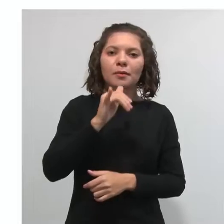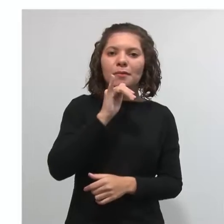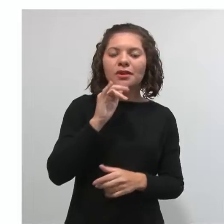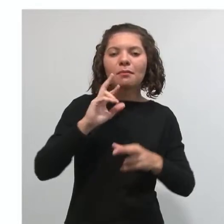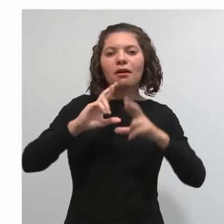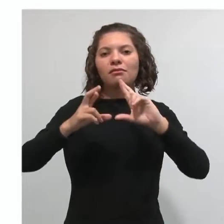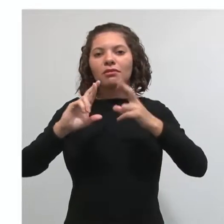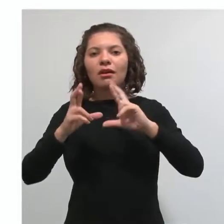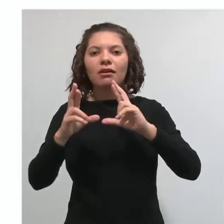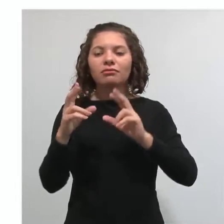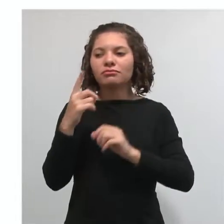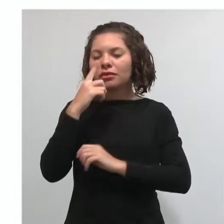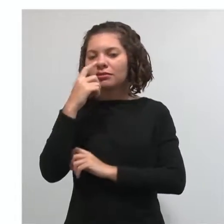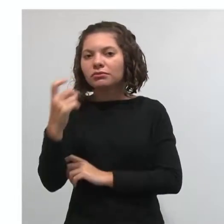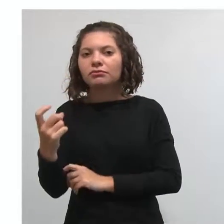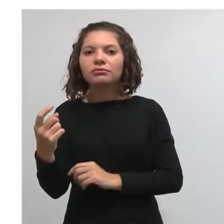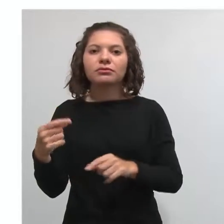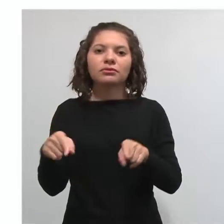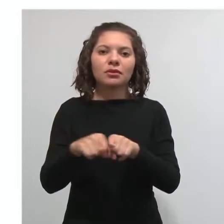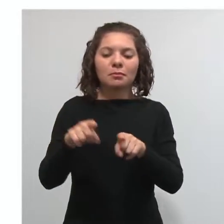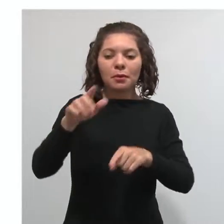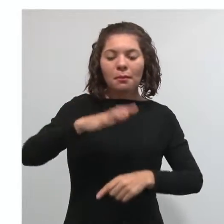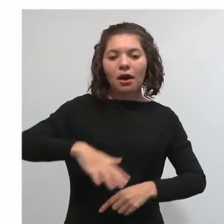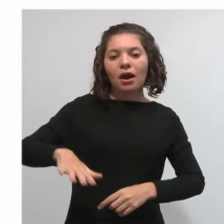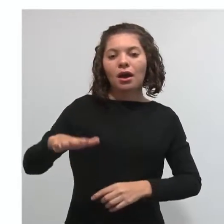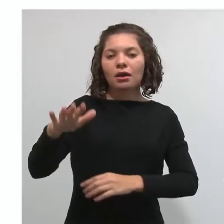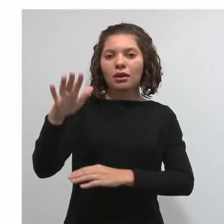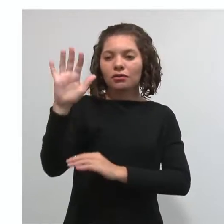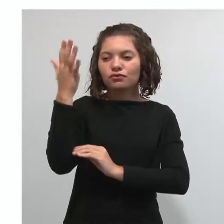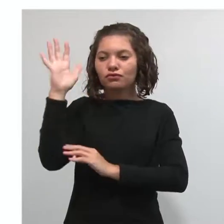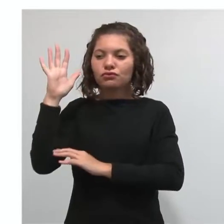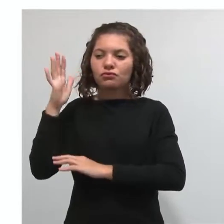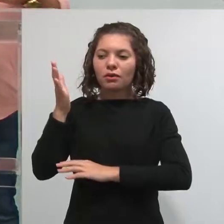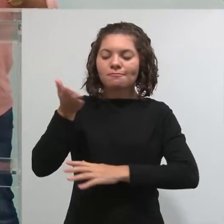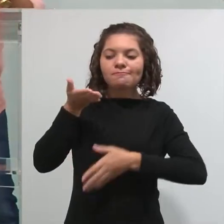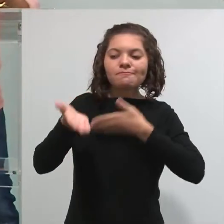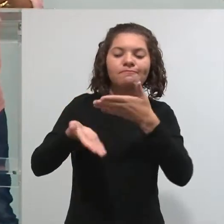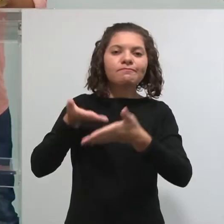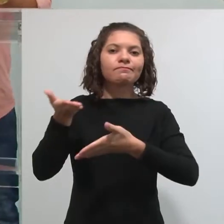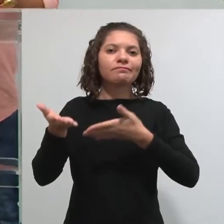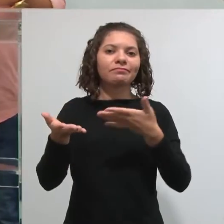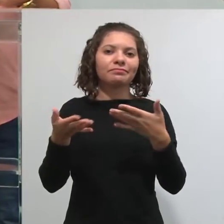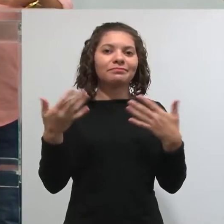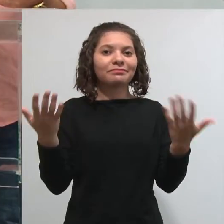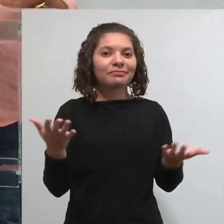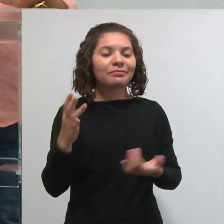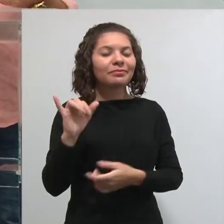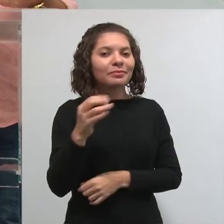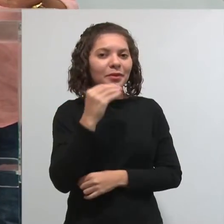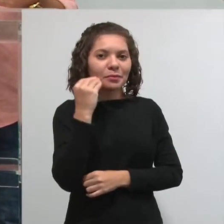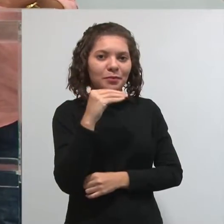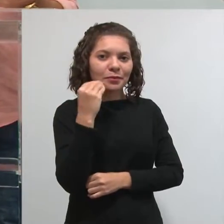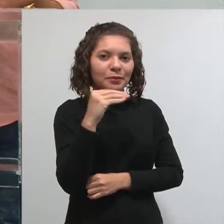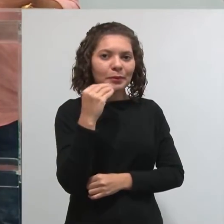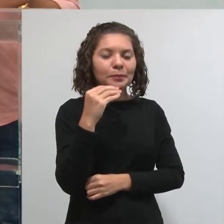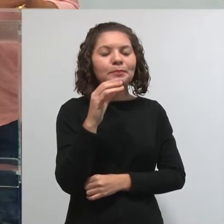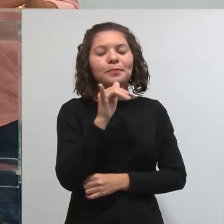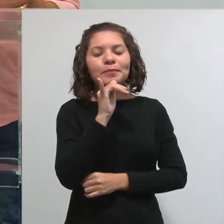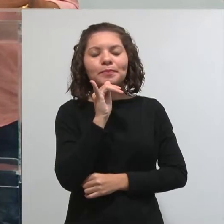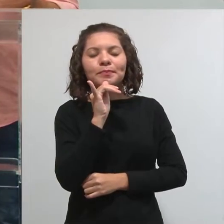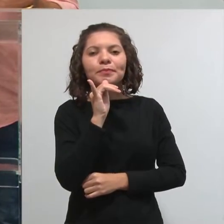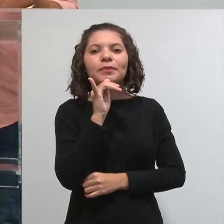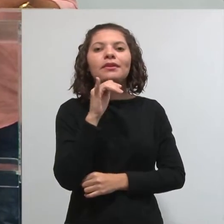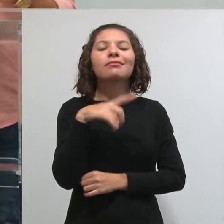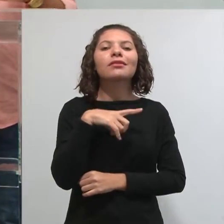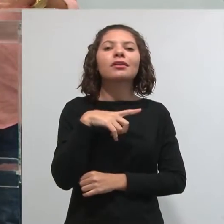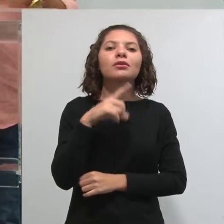de lixo, criação de uma área de preservação ambiental, e aí, aproveitando o exemplo da bancada do agro, por exemplo, né? A gente